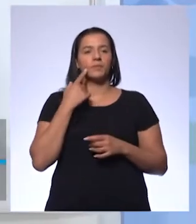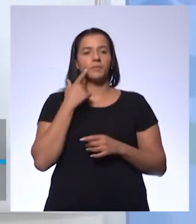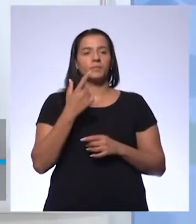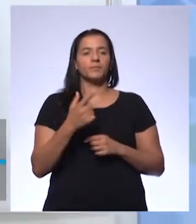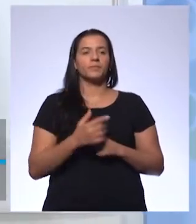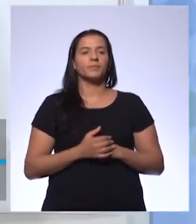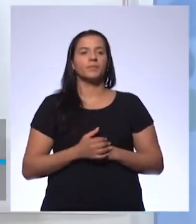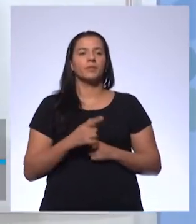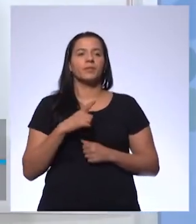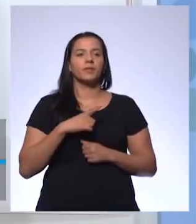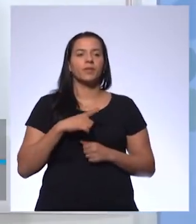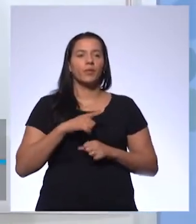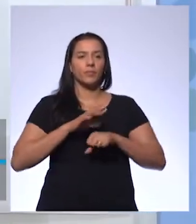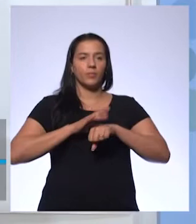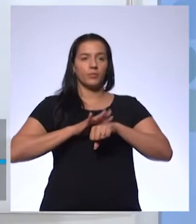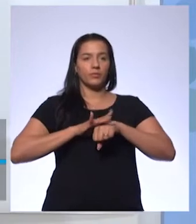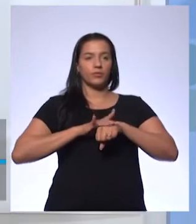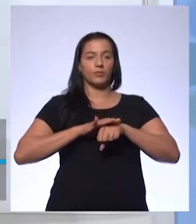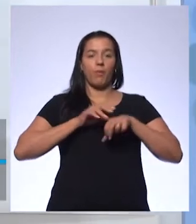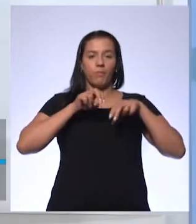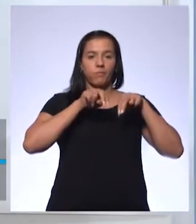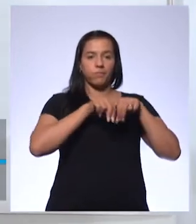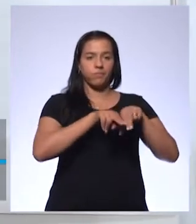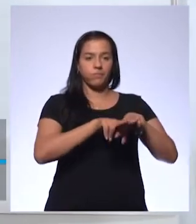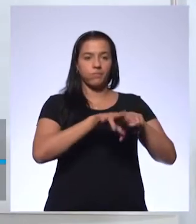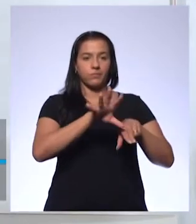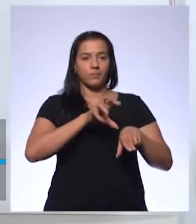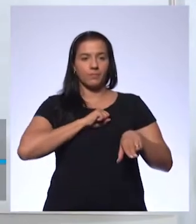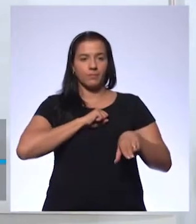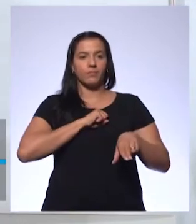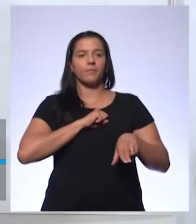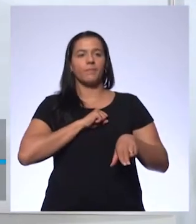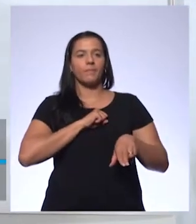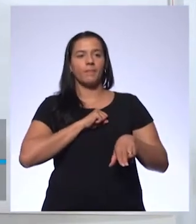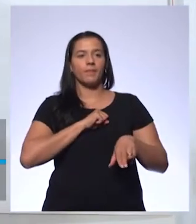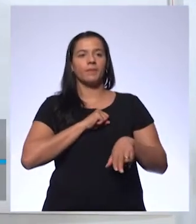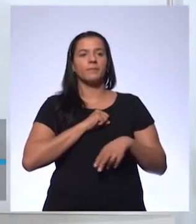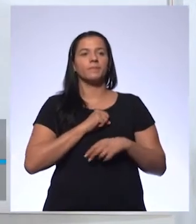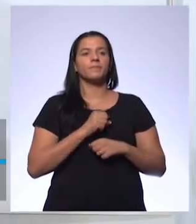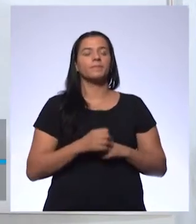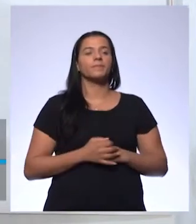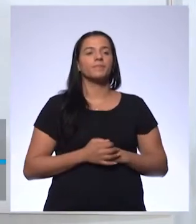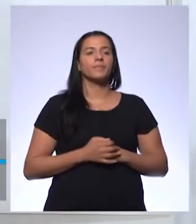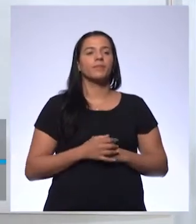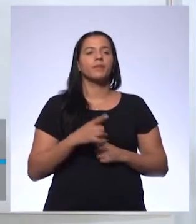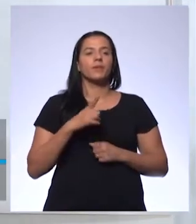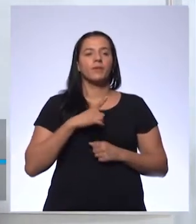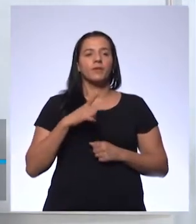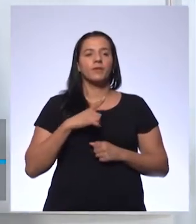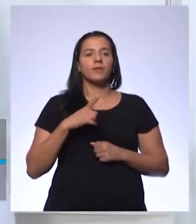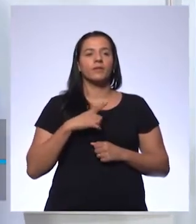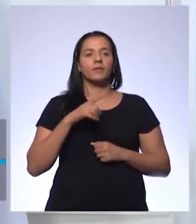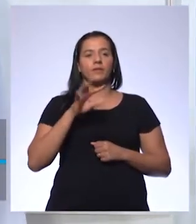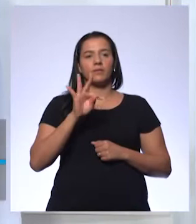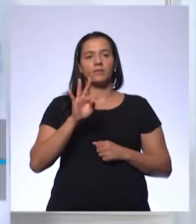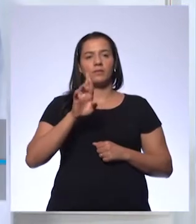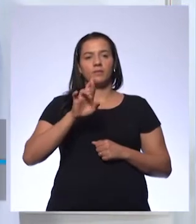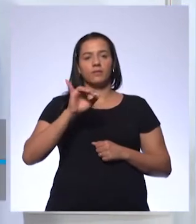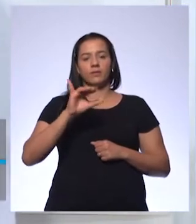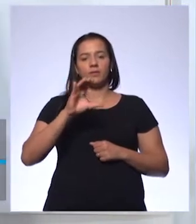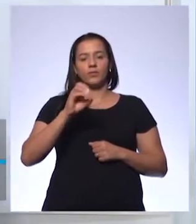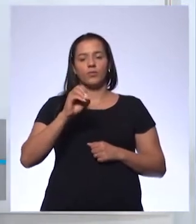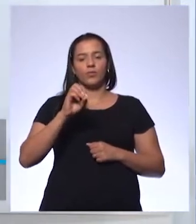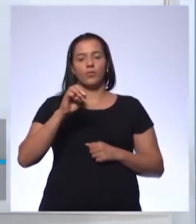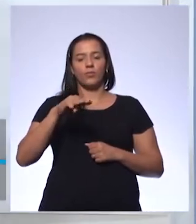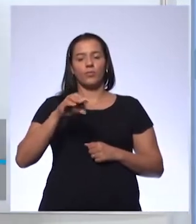gente tem uma doença sexualmente transmissível, uma EST, que vai ser a tricomonas, tá?